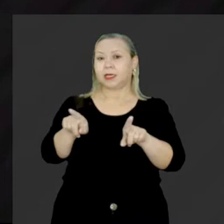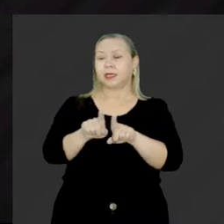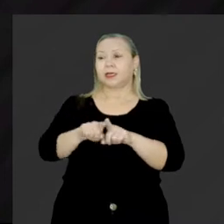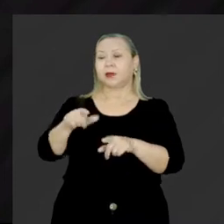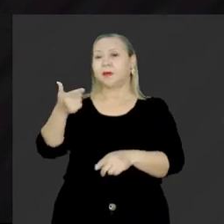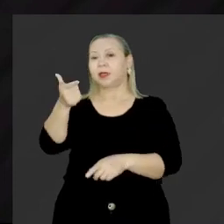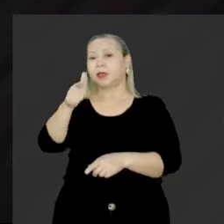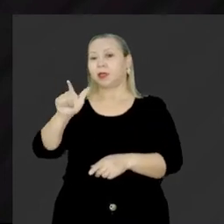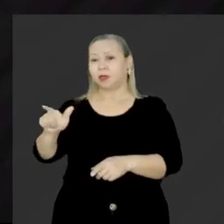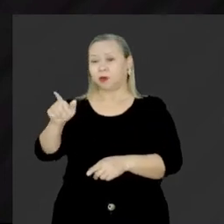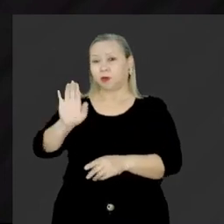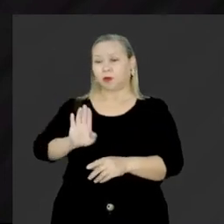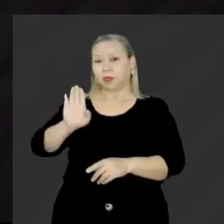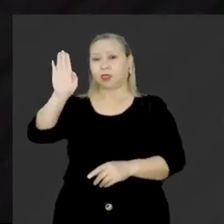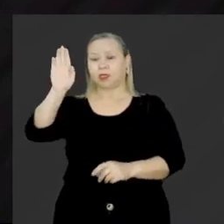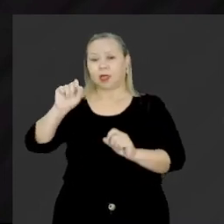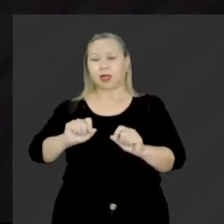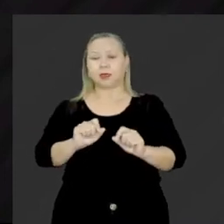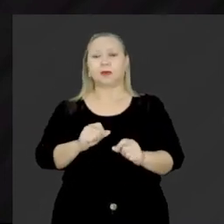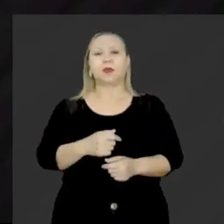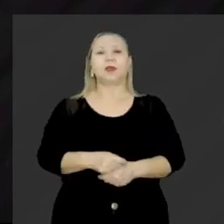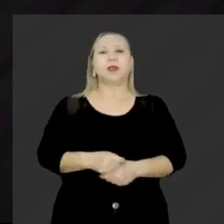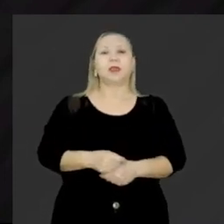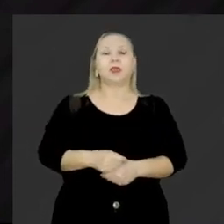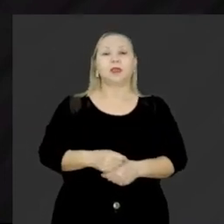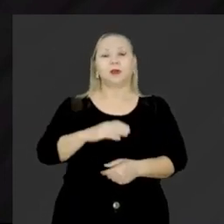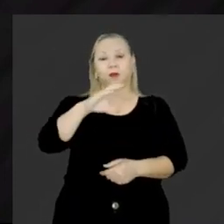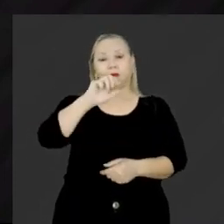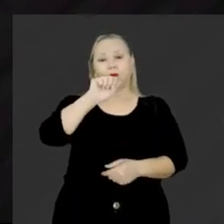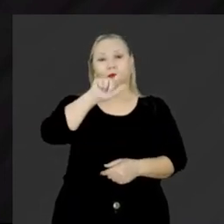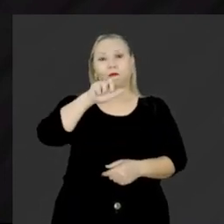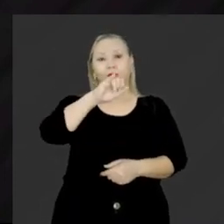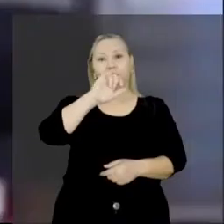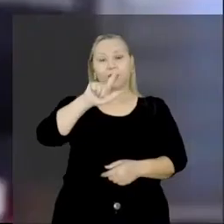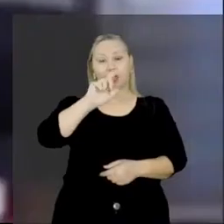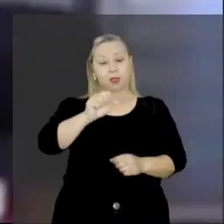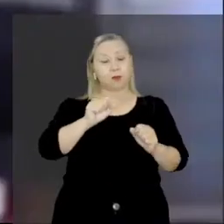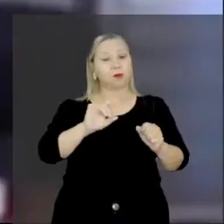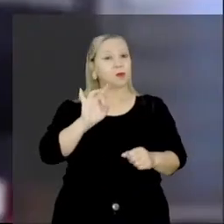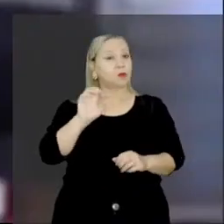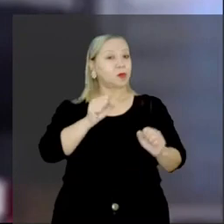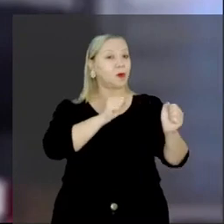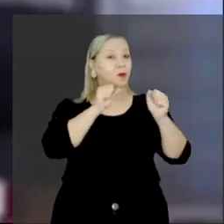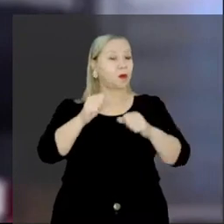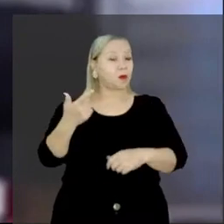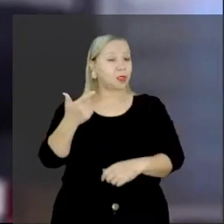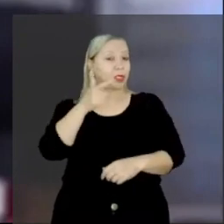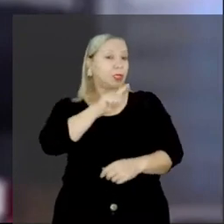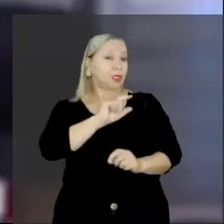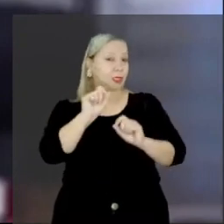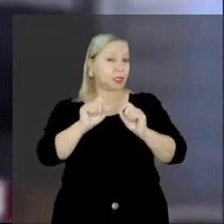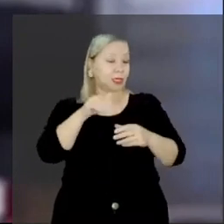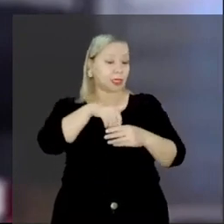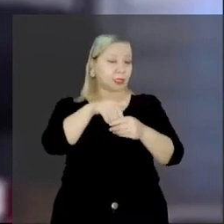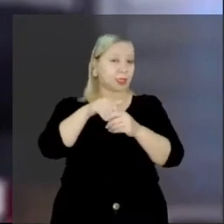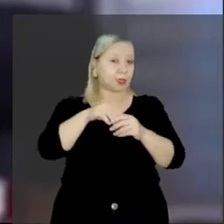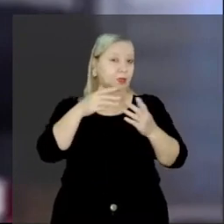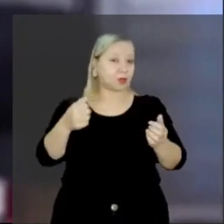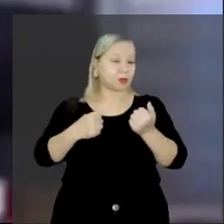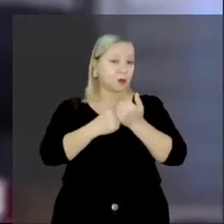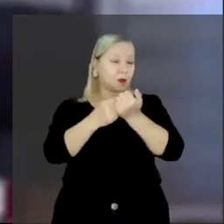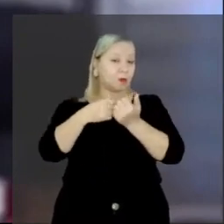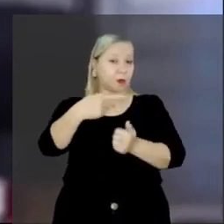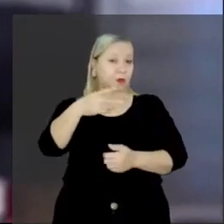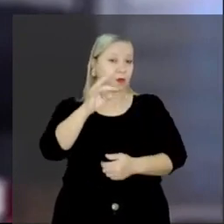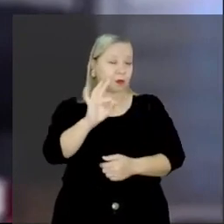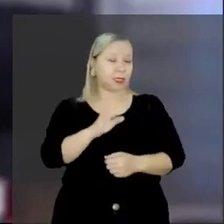Adilene. Ah, primeiro porque eu tenho interesse de divulgar. A segunda, eu tenho interesse que o povo de Minas saiba se eu me reuni ou não